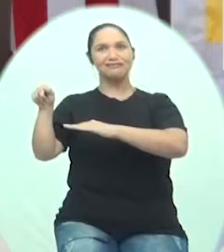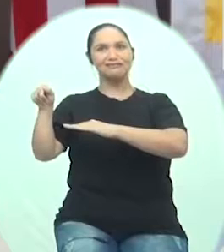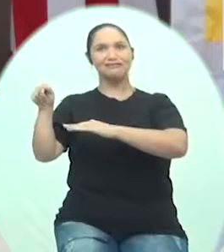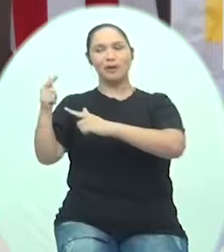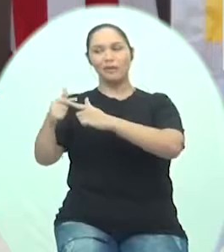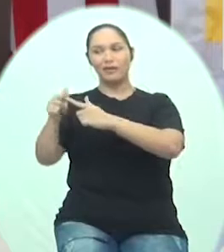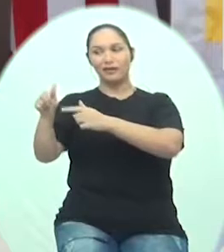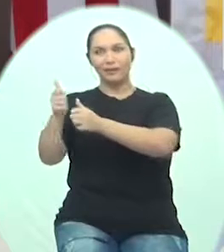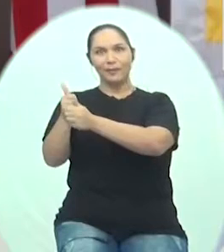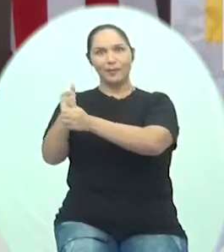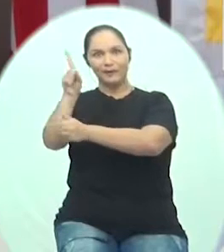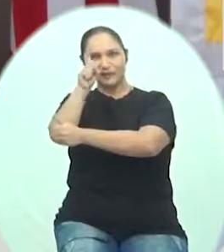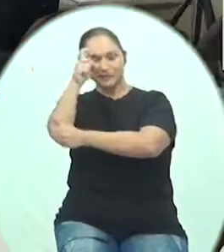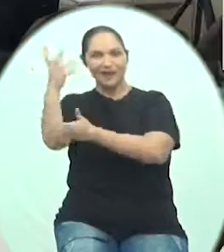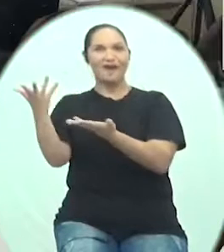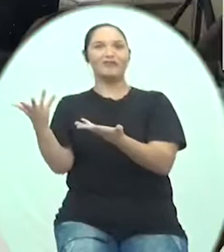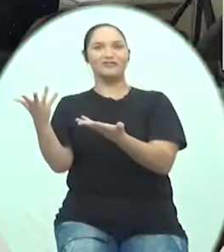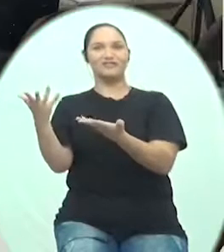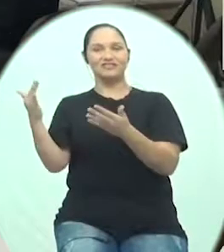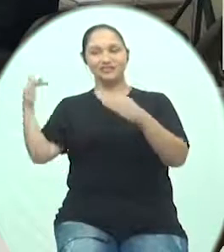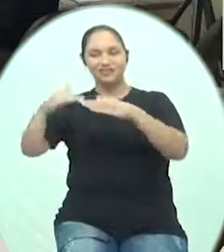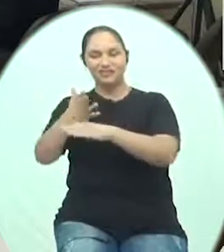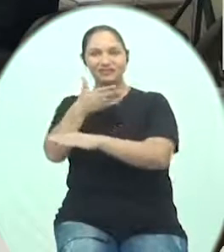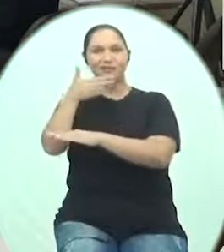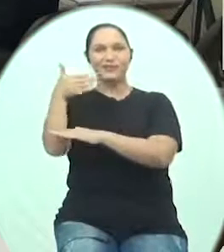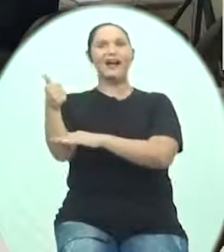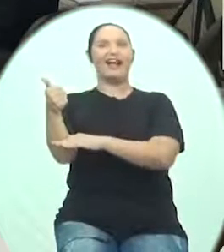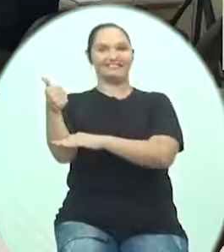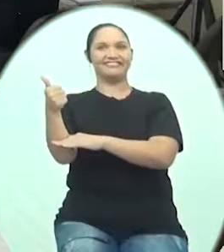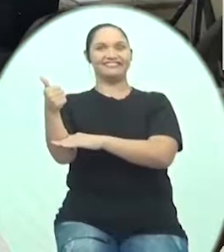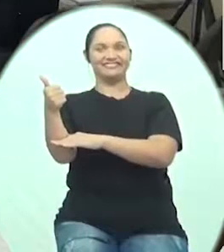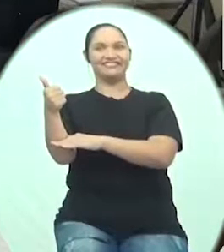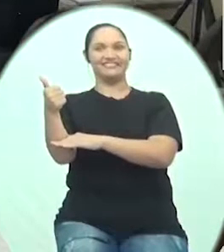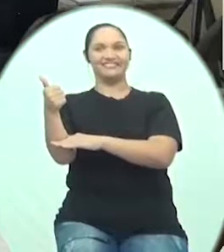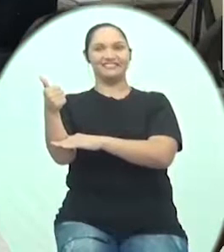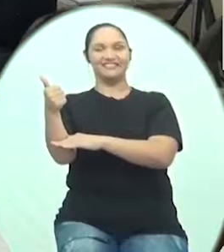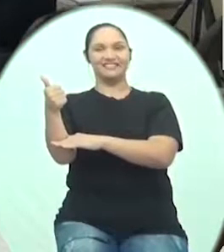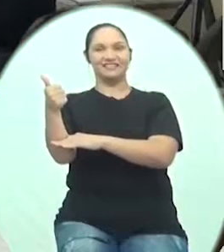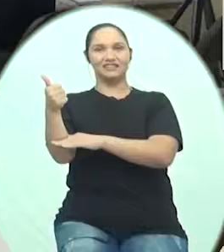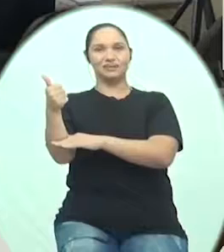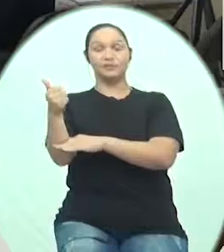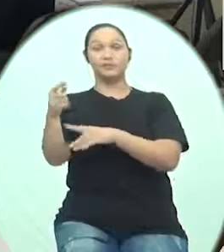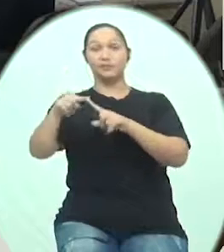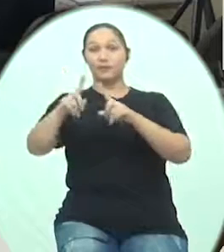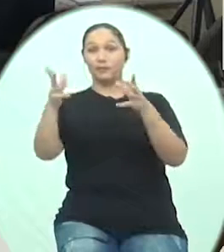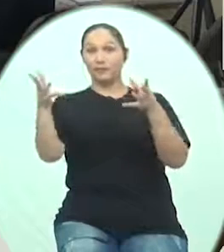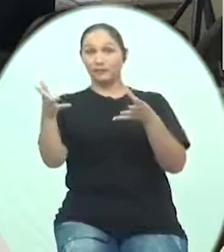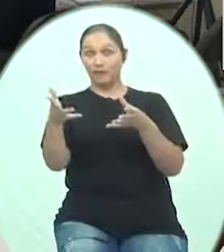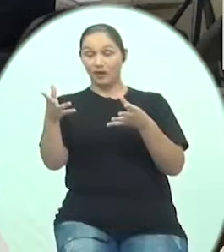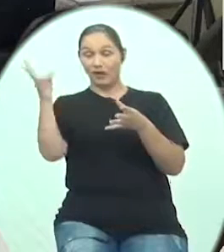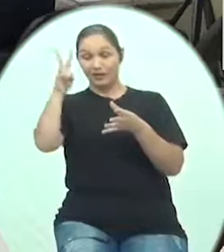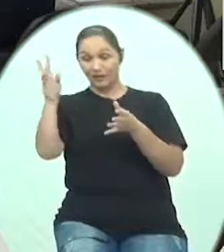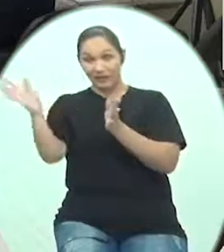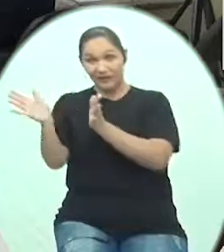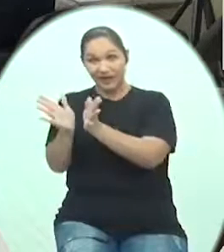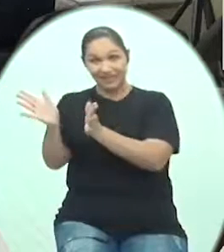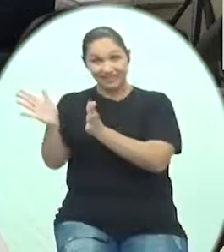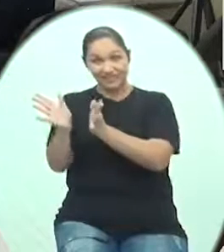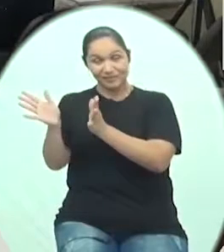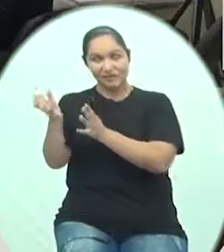referenciado município de crma e que e Voltando a falar em acessibilidade um